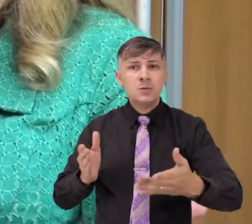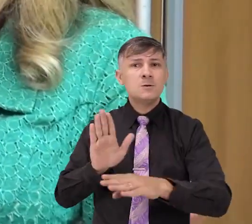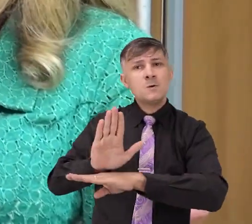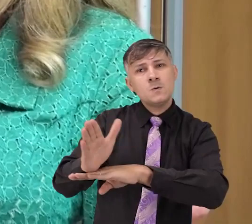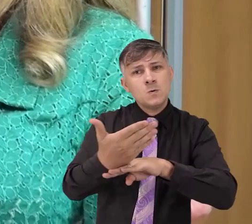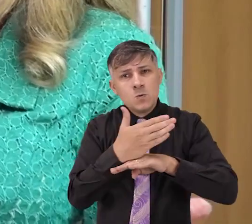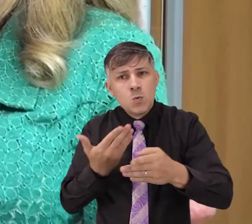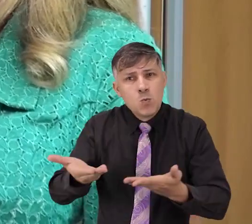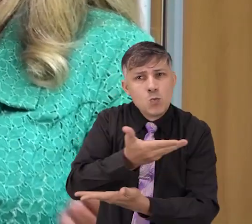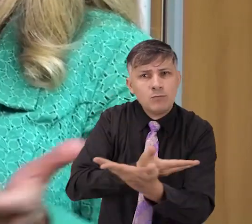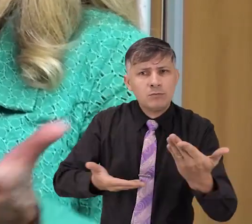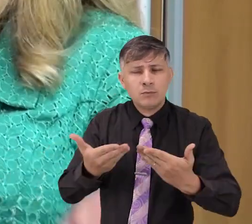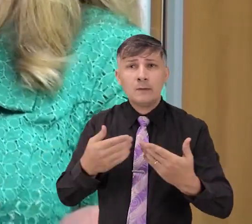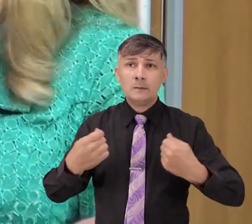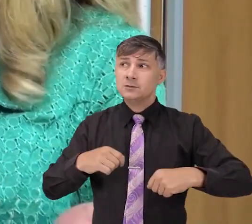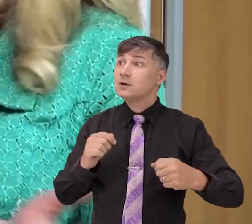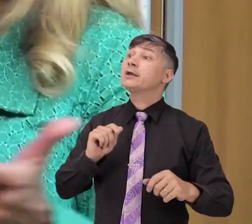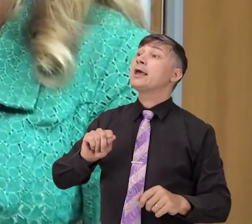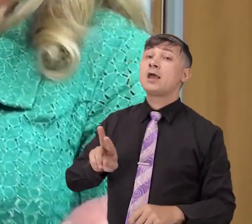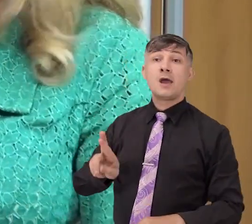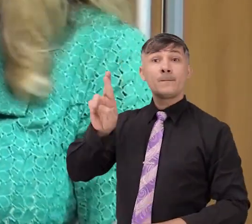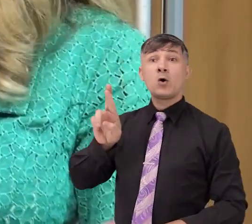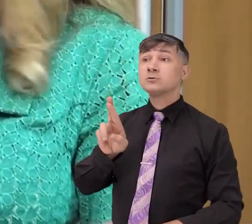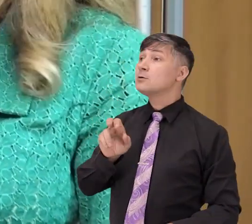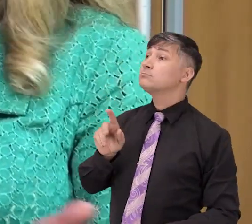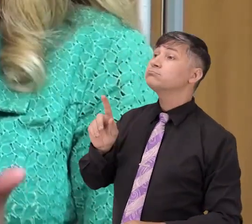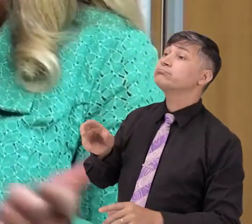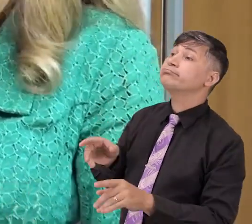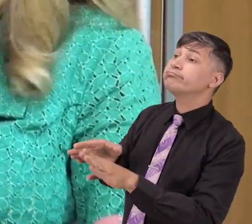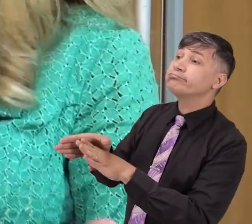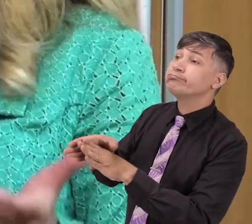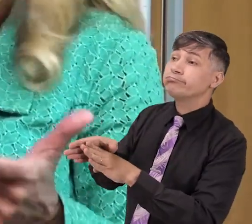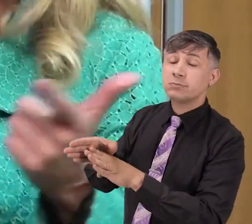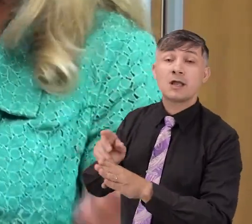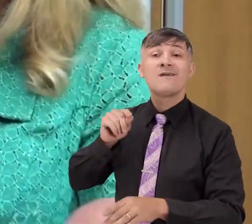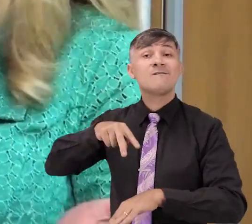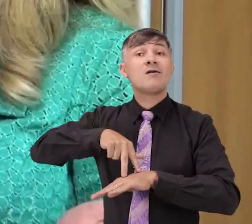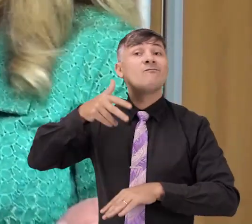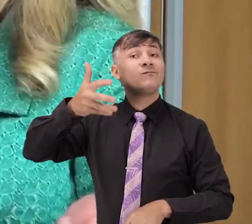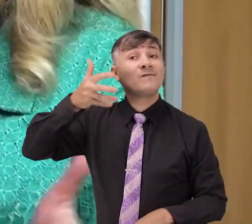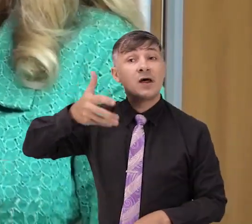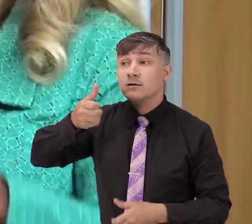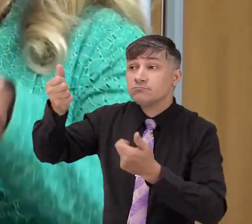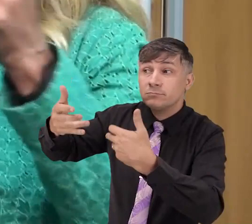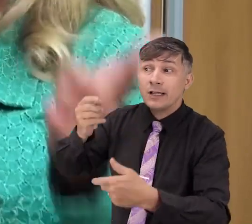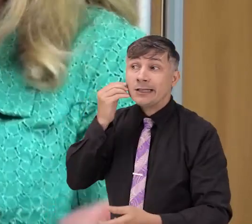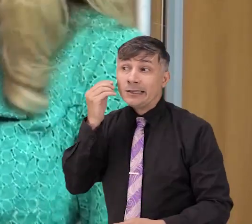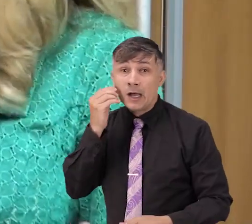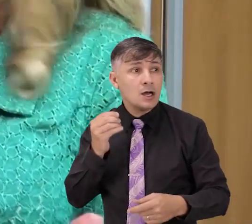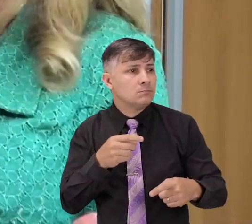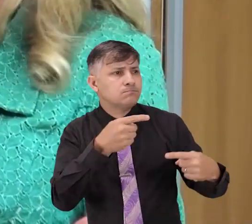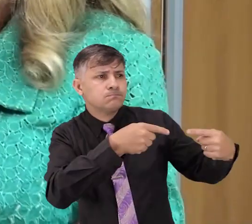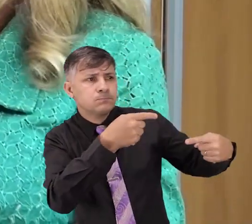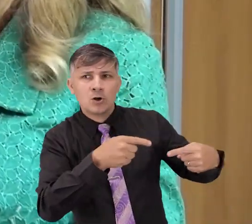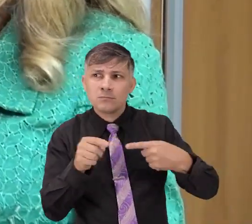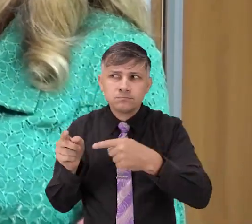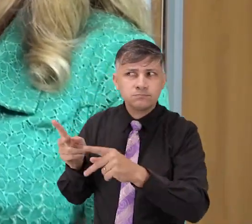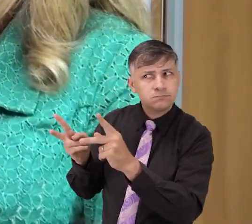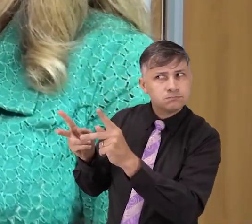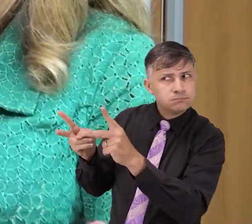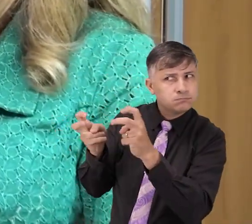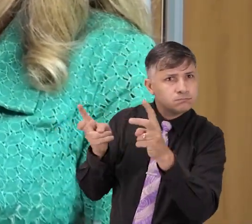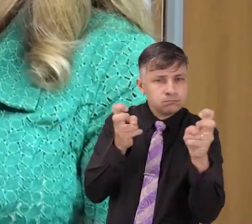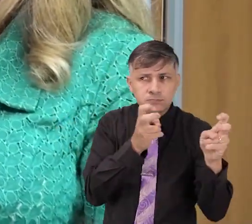interlocutor. Com certeza. Né? No conflito, quem é o interlocutor? Quem é que faz? Quem vai falar? Quem vai tentar resolver, né,